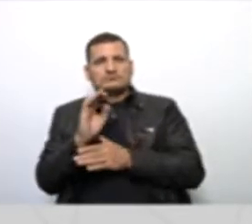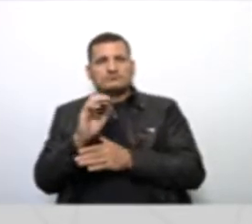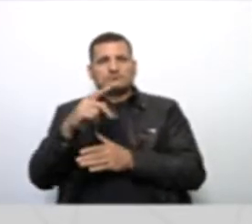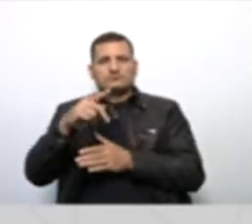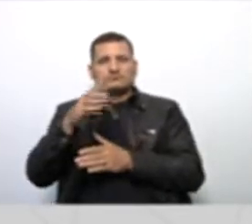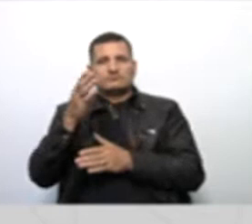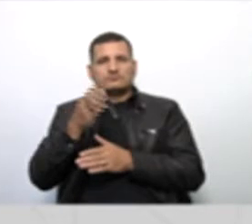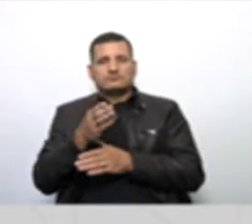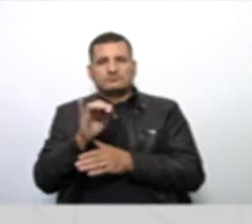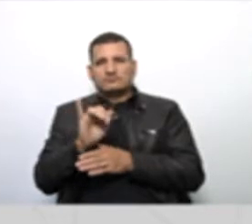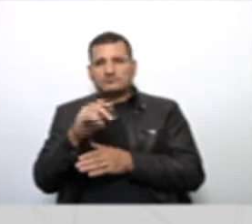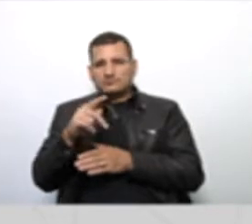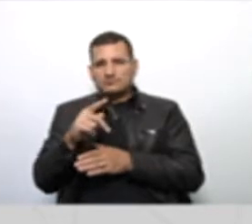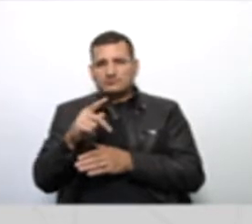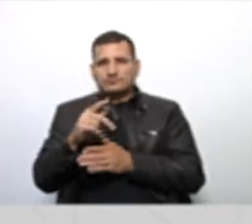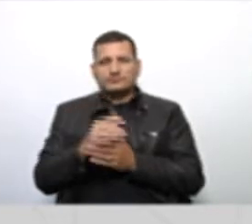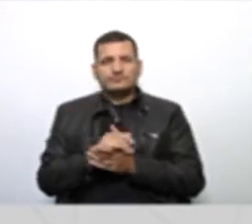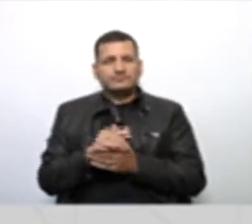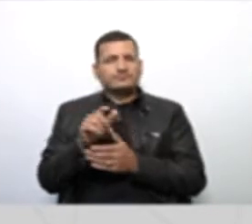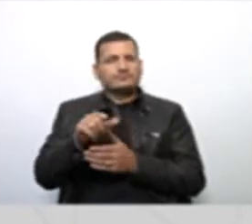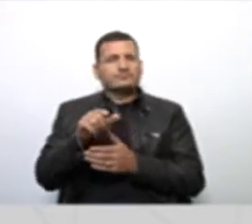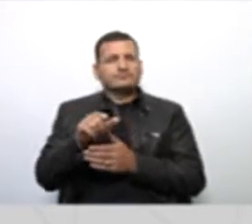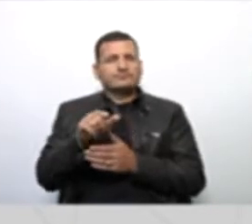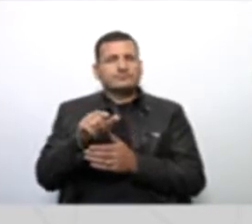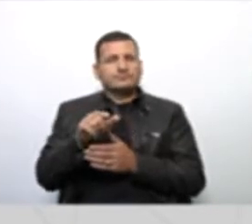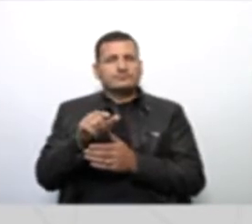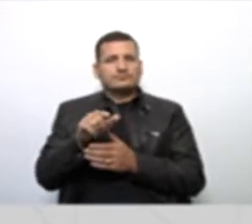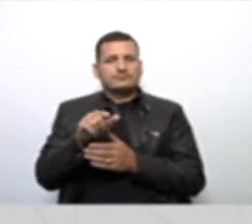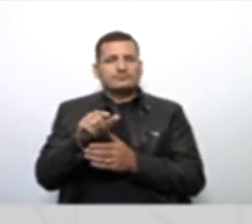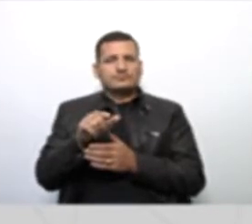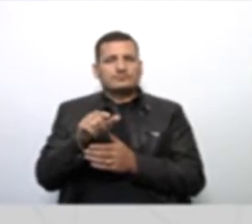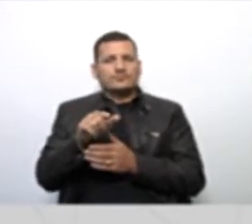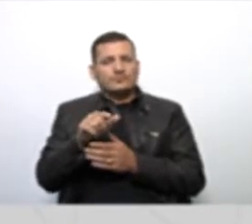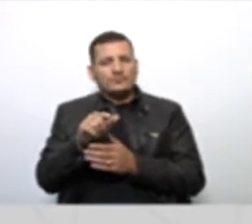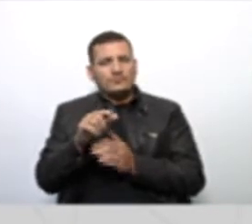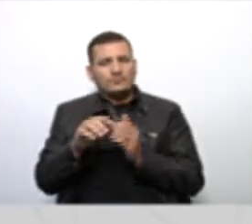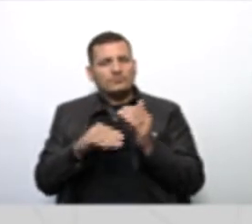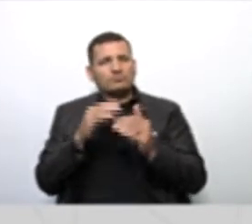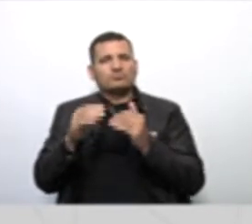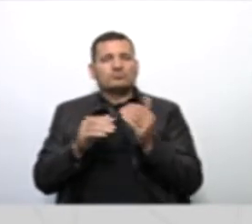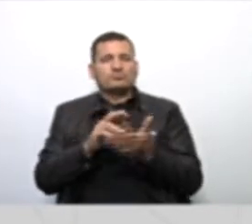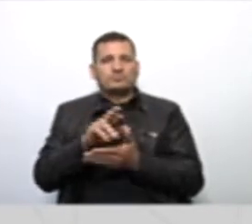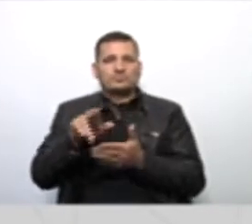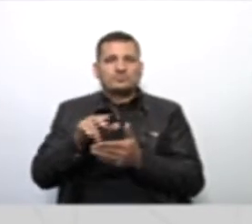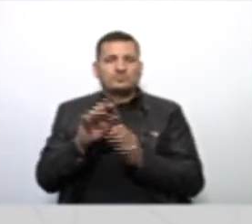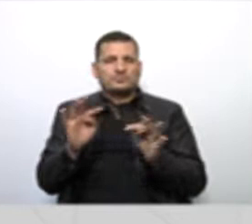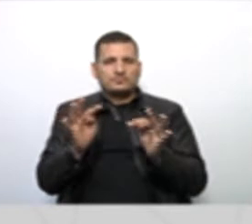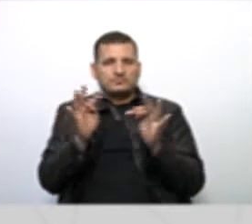dele. Através desse protocolo que teve a evolução de muitas tecnologias, né?